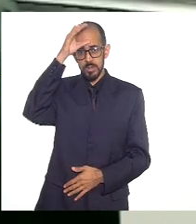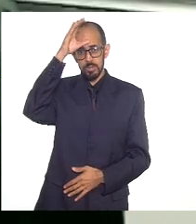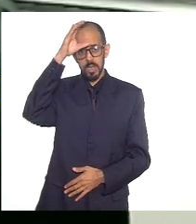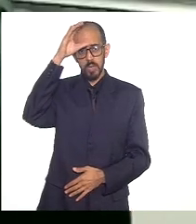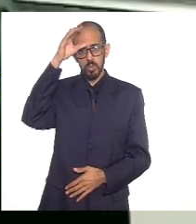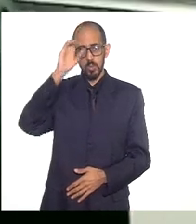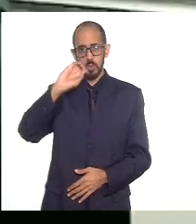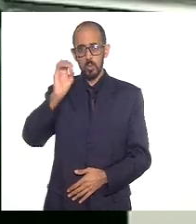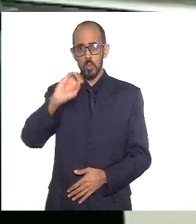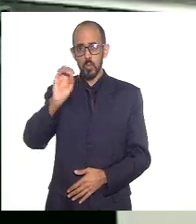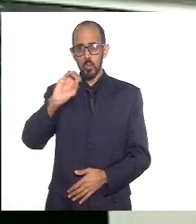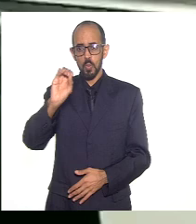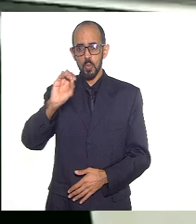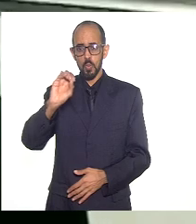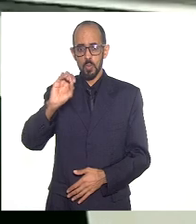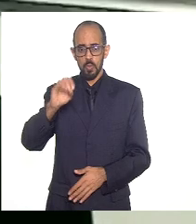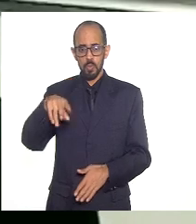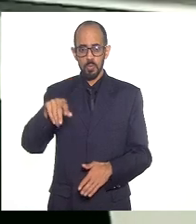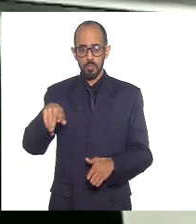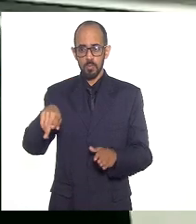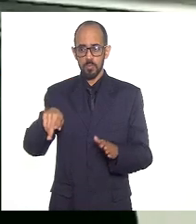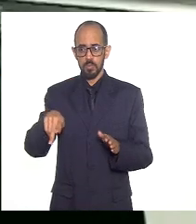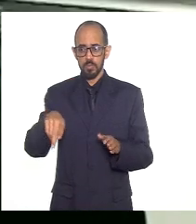específico sobre...